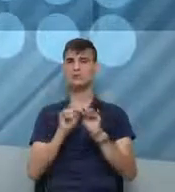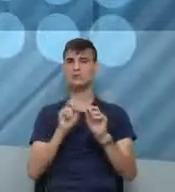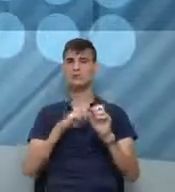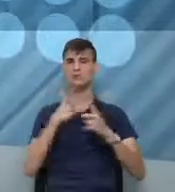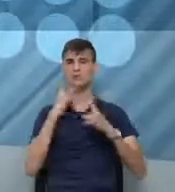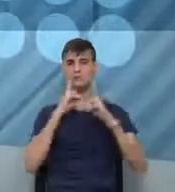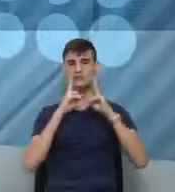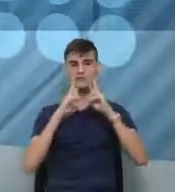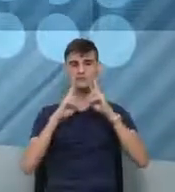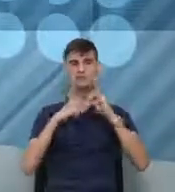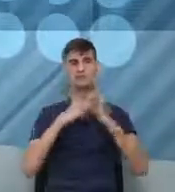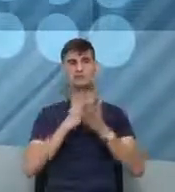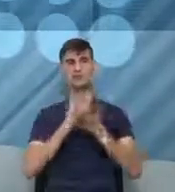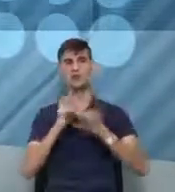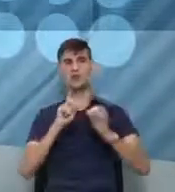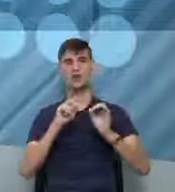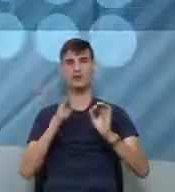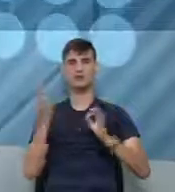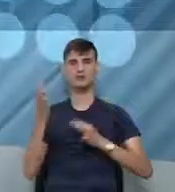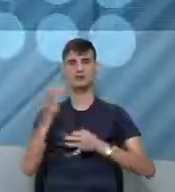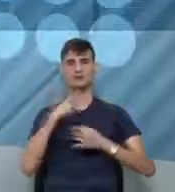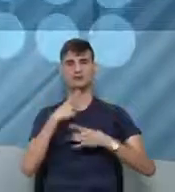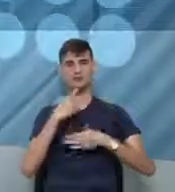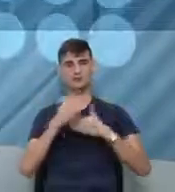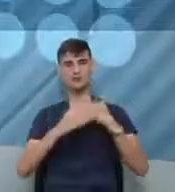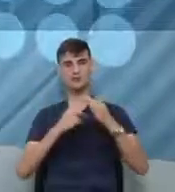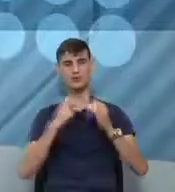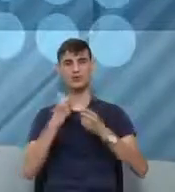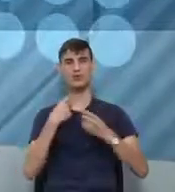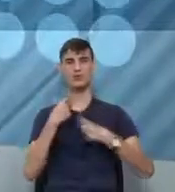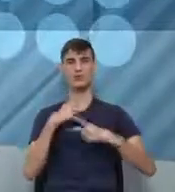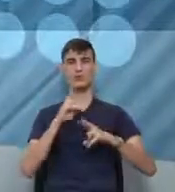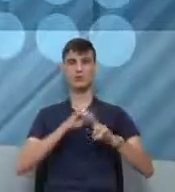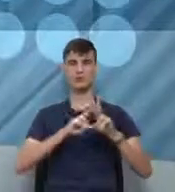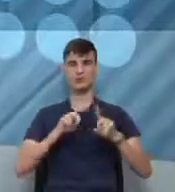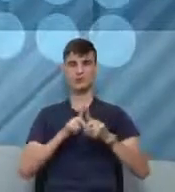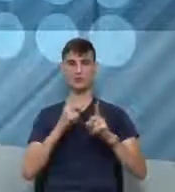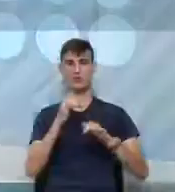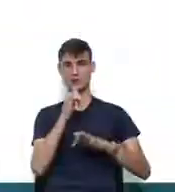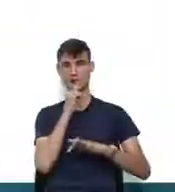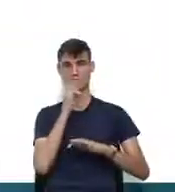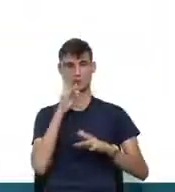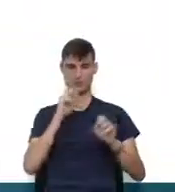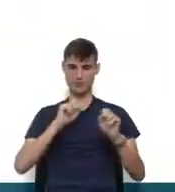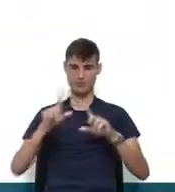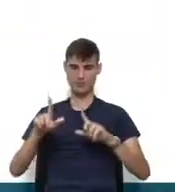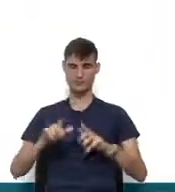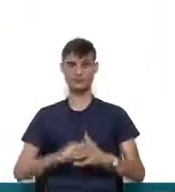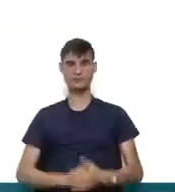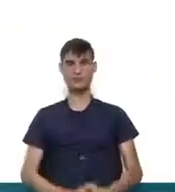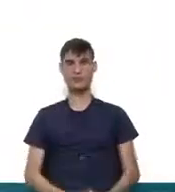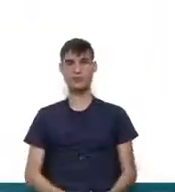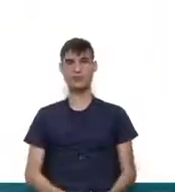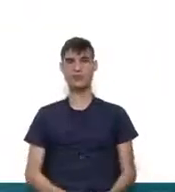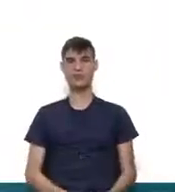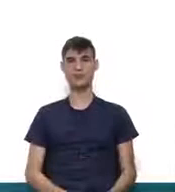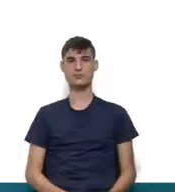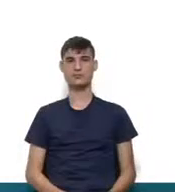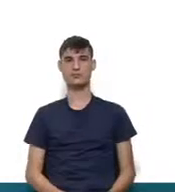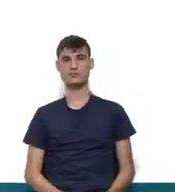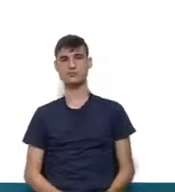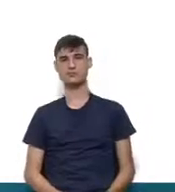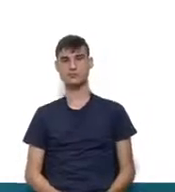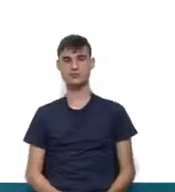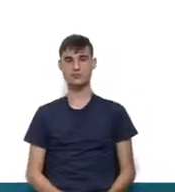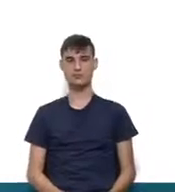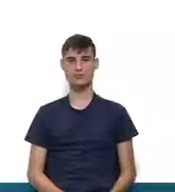está vendo aqui, quais são as principais séries e como que a gente pode utilizar e mais um exemplo. Vamos ao quadro. Série de